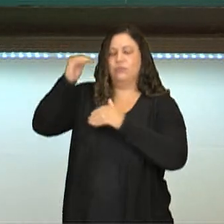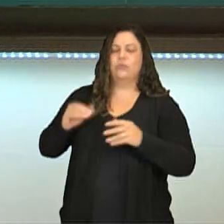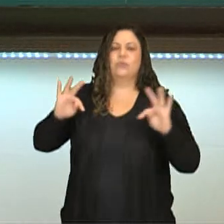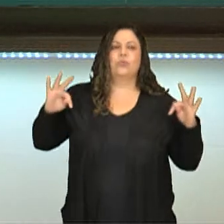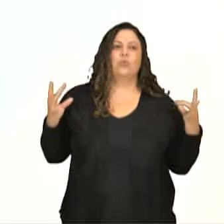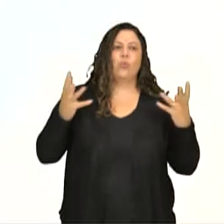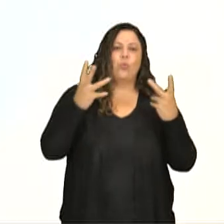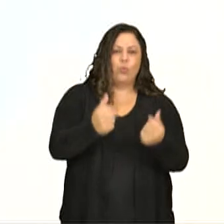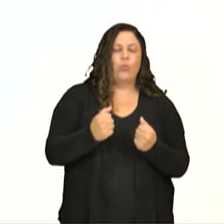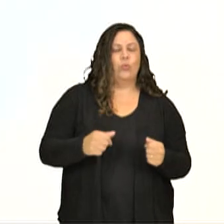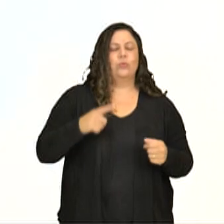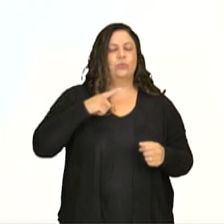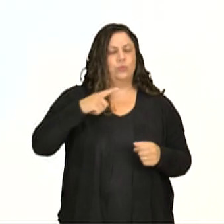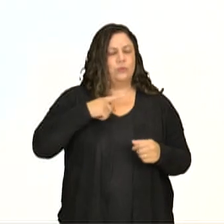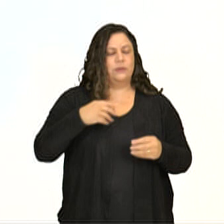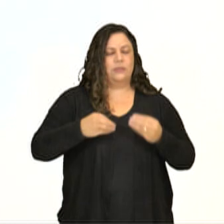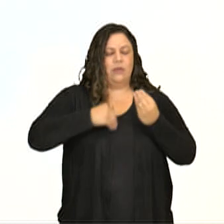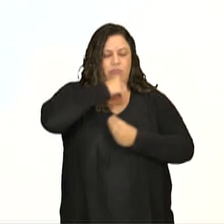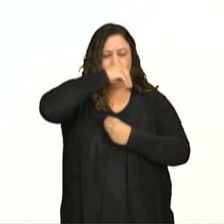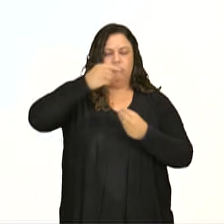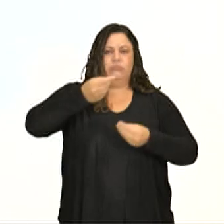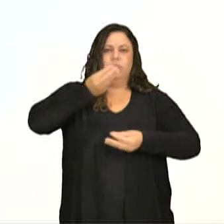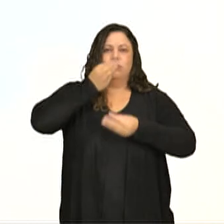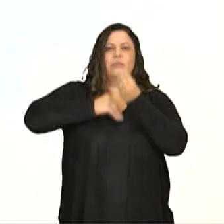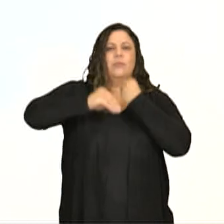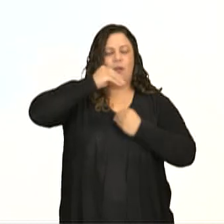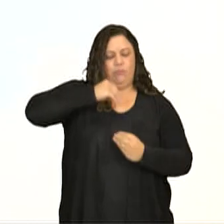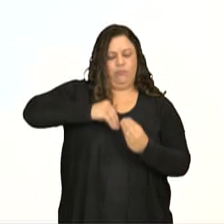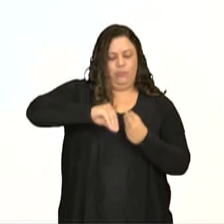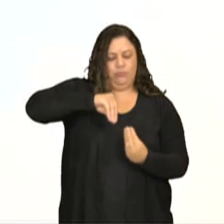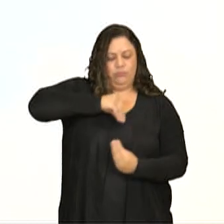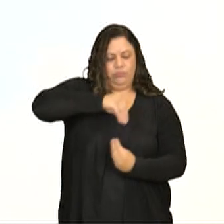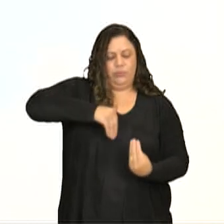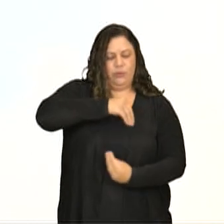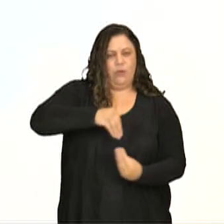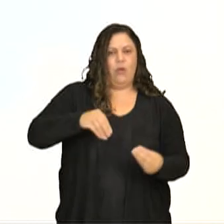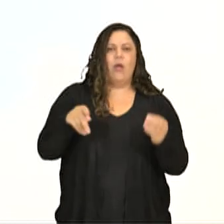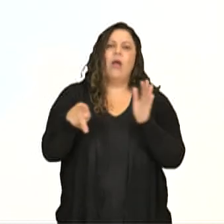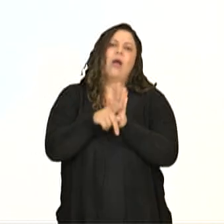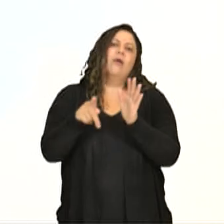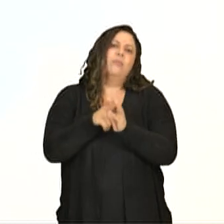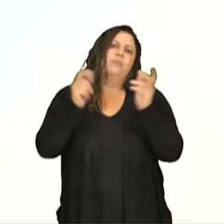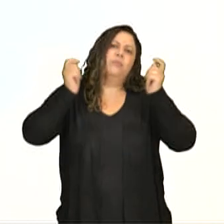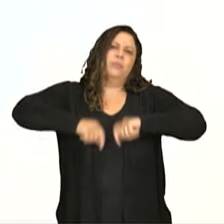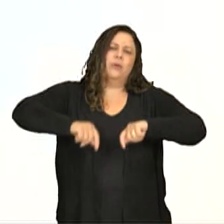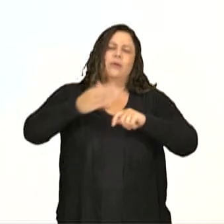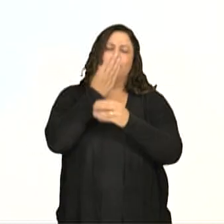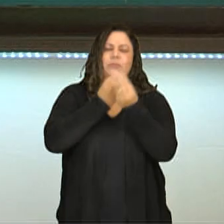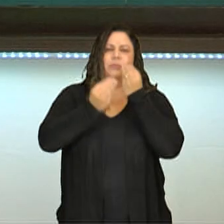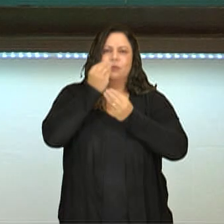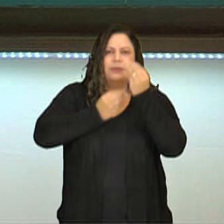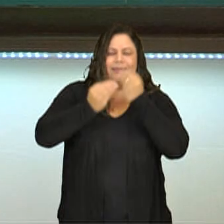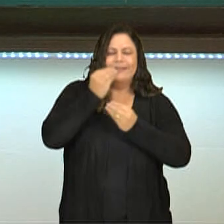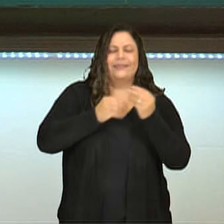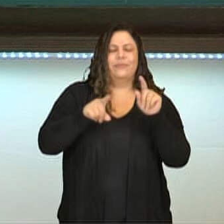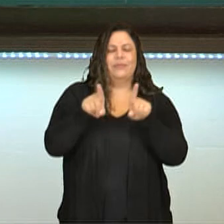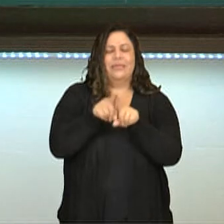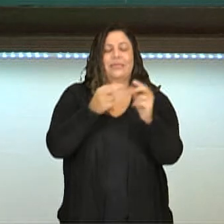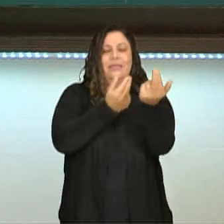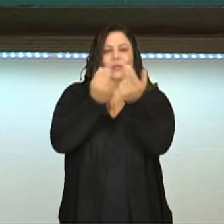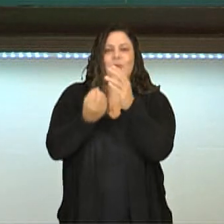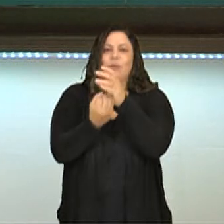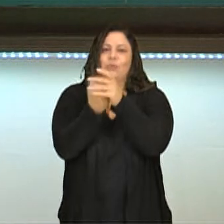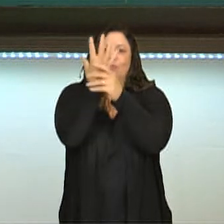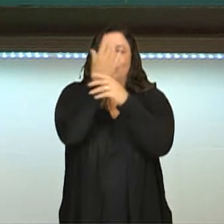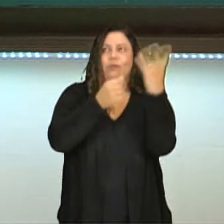Todos os seres têm metabolismo, podendo ser autótrofos, ou seja, ele produz o próprio alimento, como, por exemplo, as plantas fazem fotossíntese,